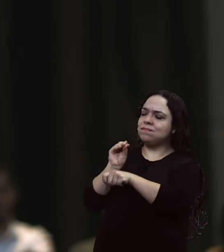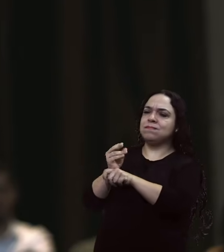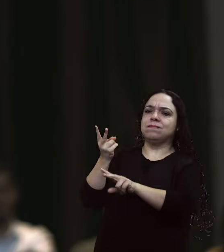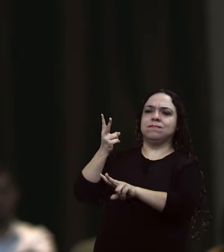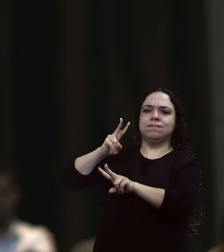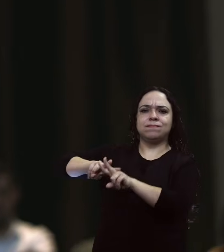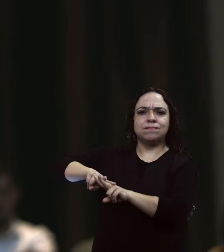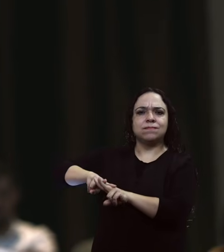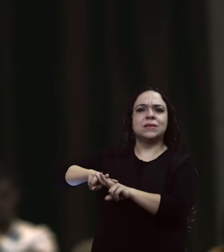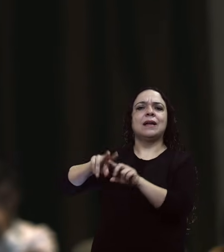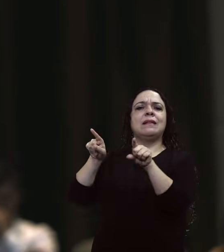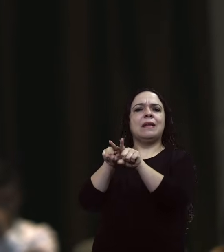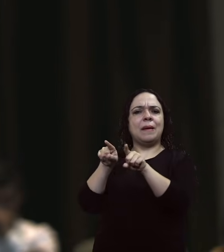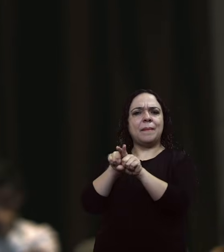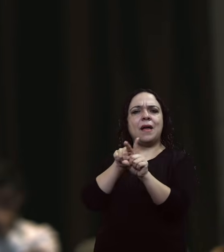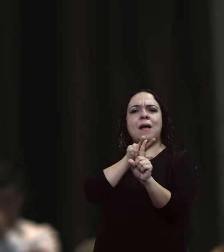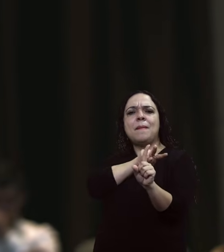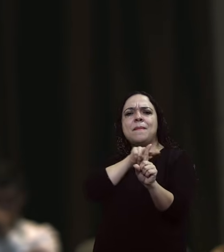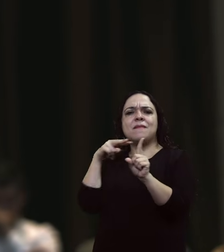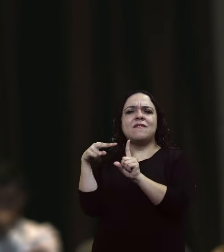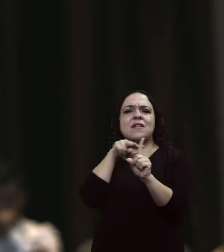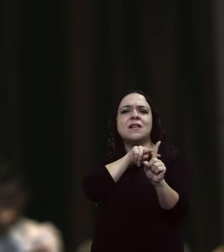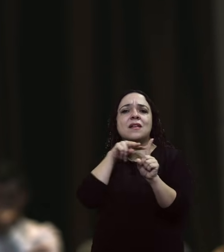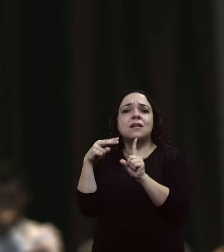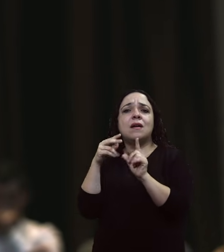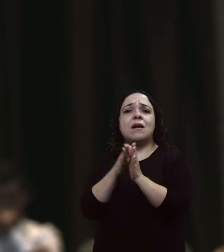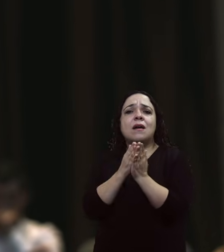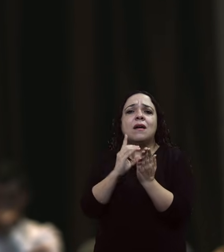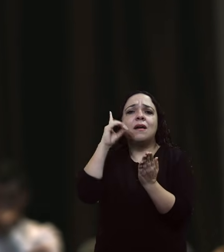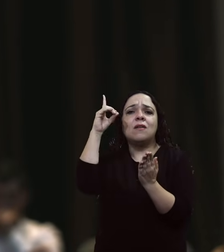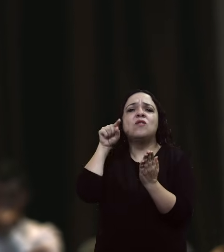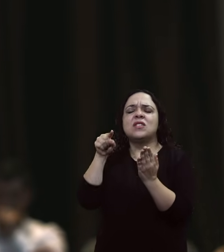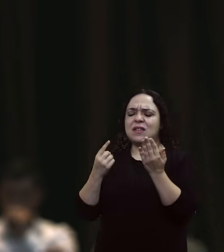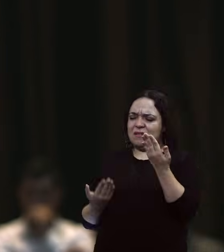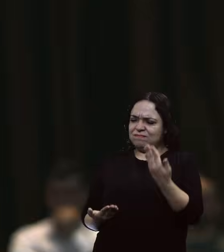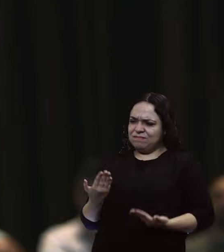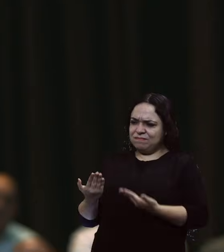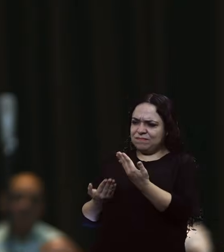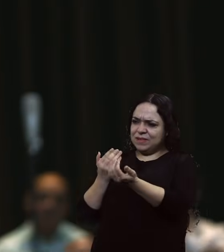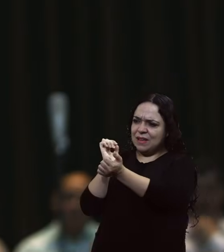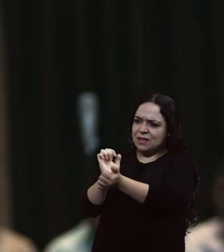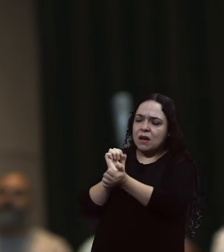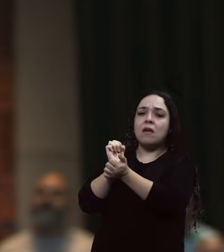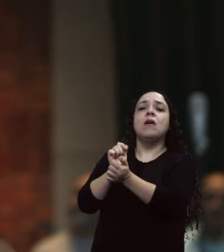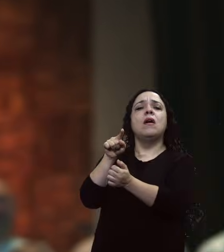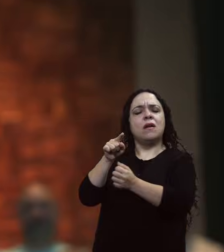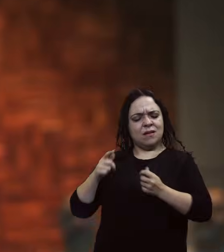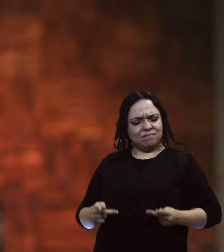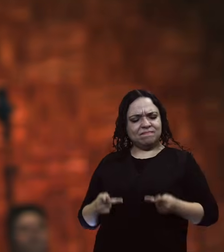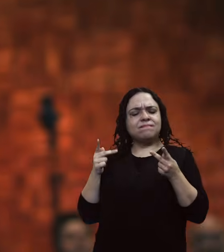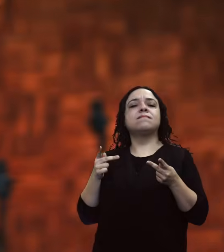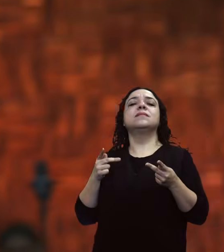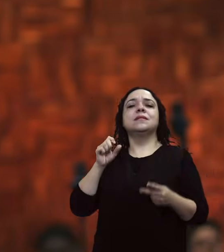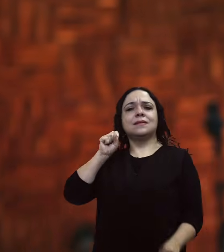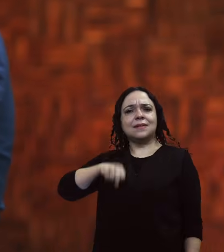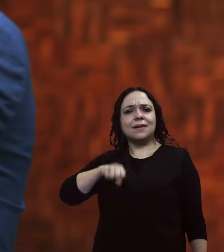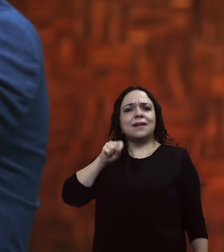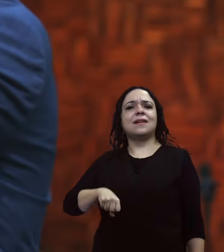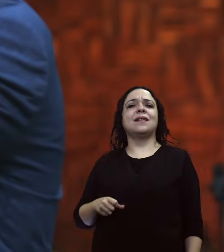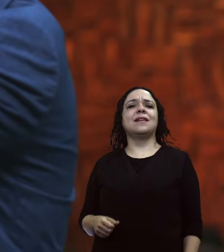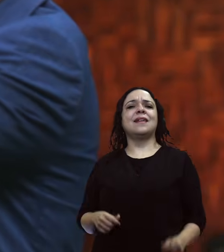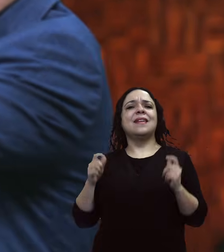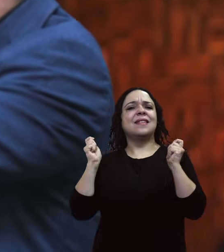próspero na perspectiva bíblica, sendo um escravo. Ou eu já vim dizer para você, você pode ser próspero